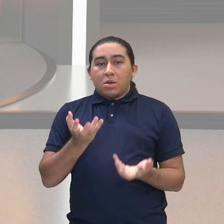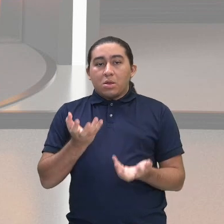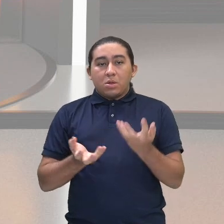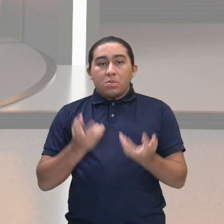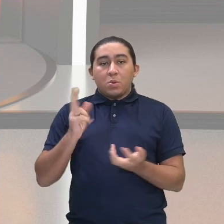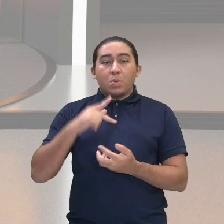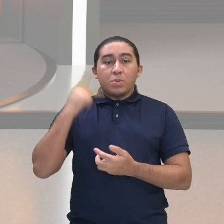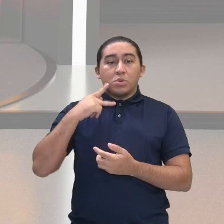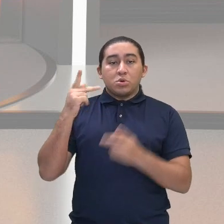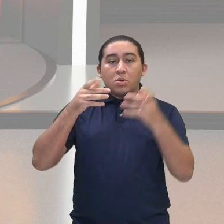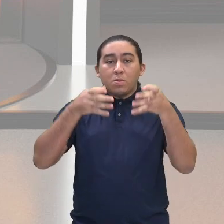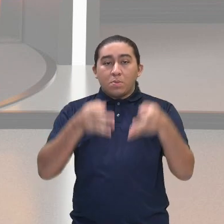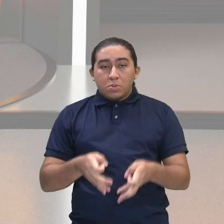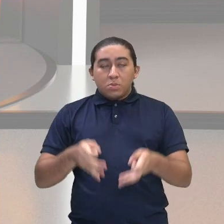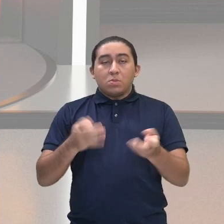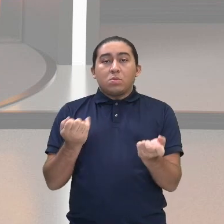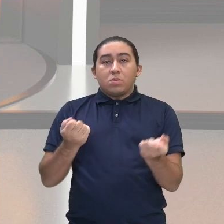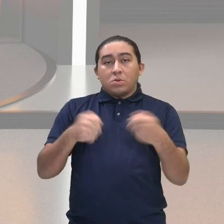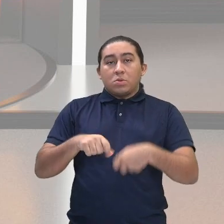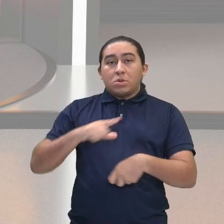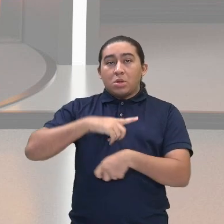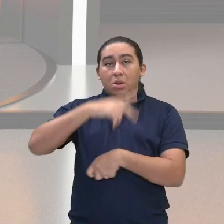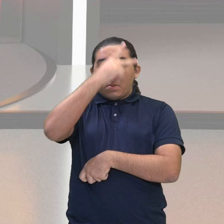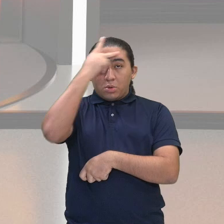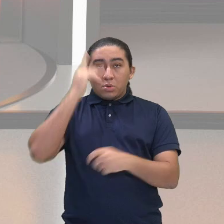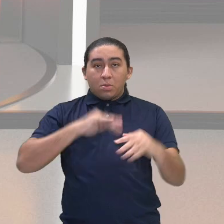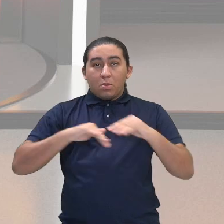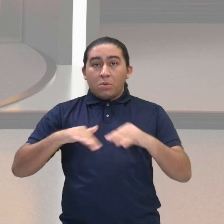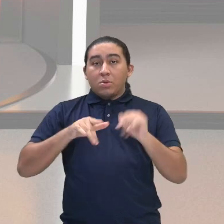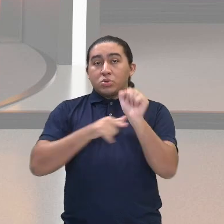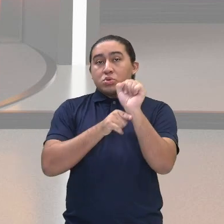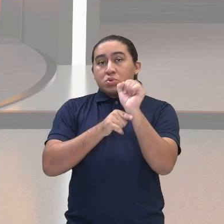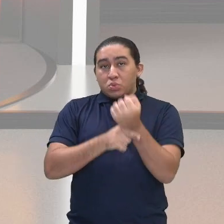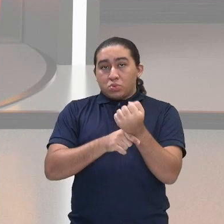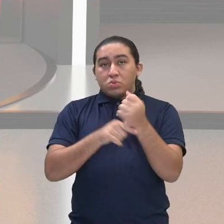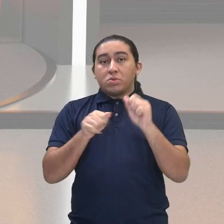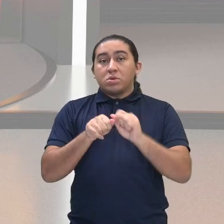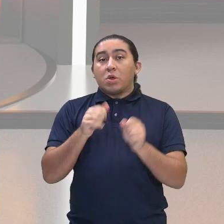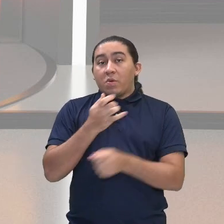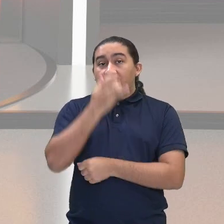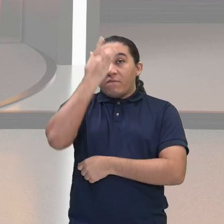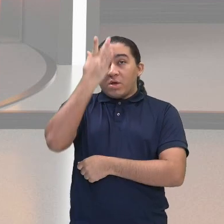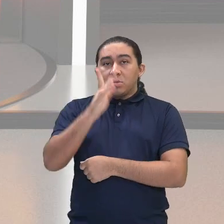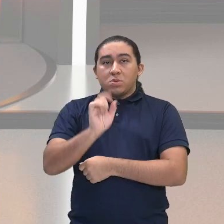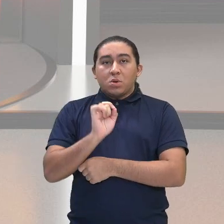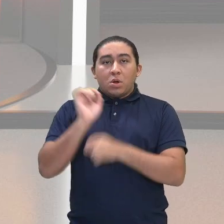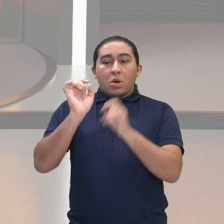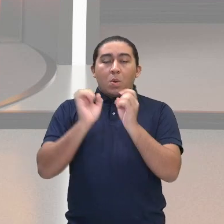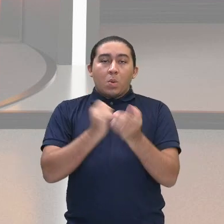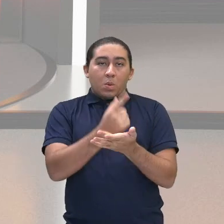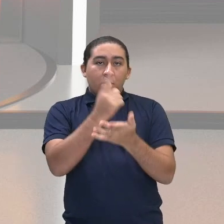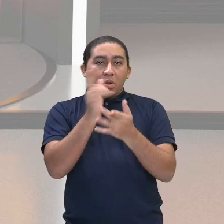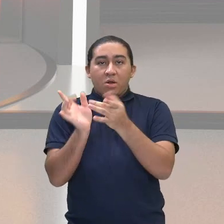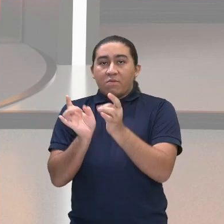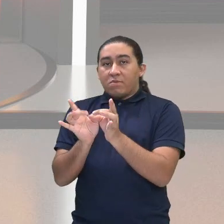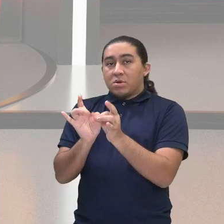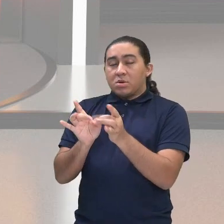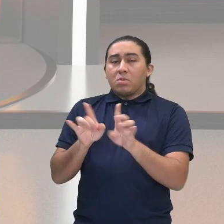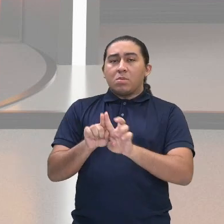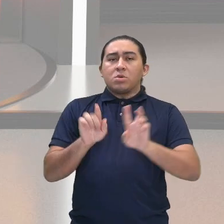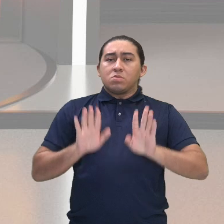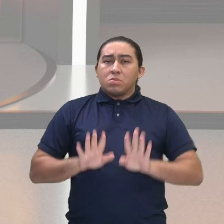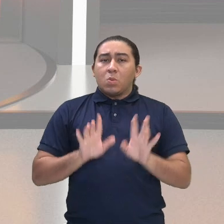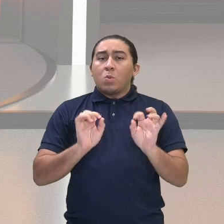se deslocassem com mais segurança, facilitando o comércio. Como assim, professor? O que tem a ver